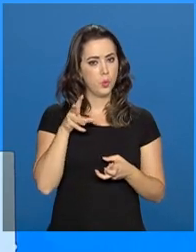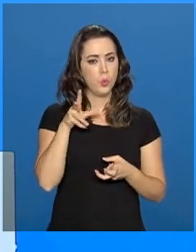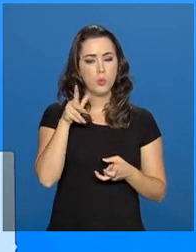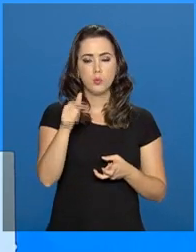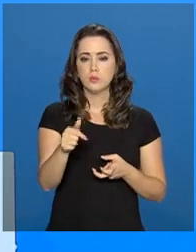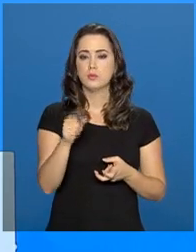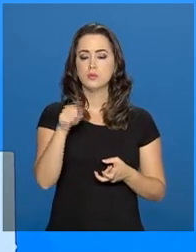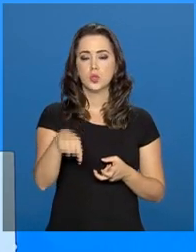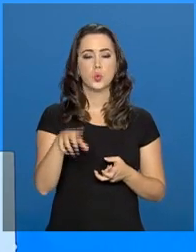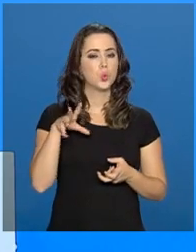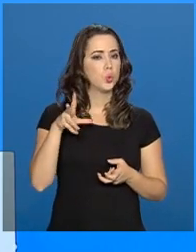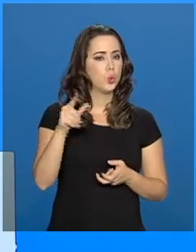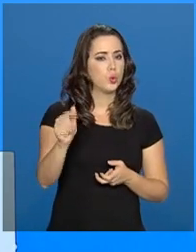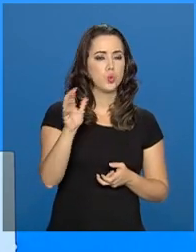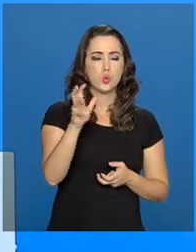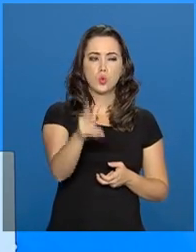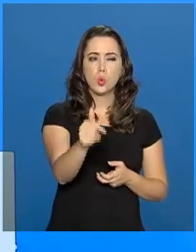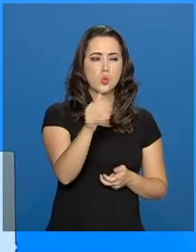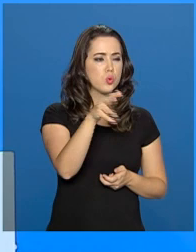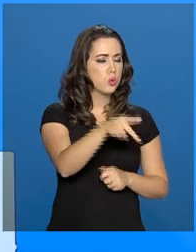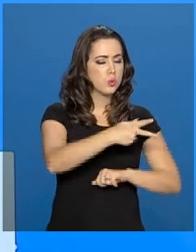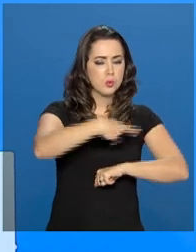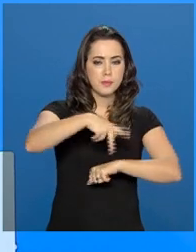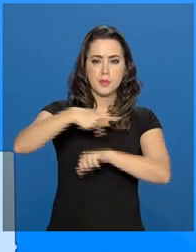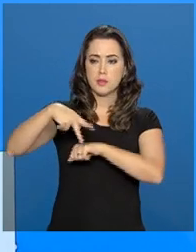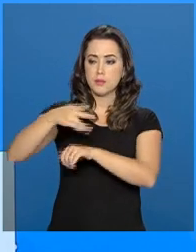todos, sem exceção, penso eu,